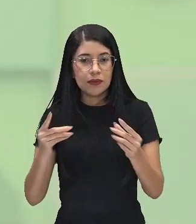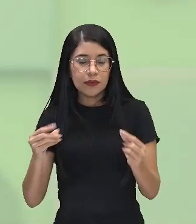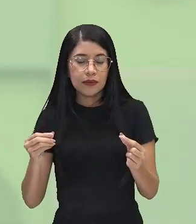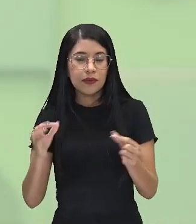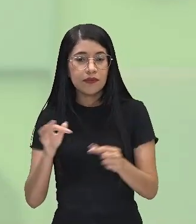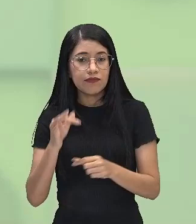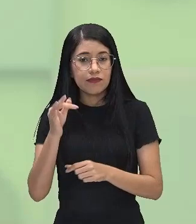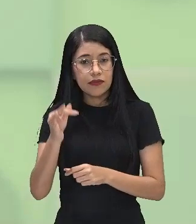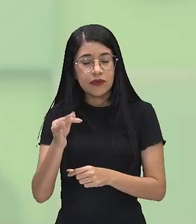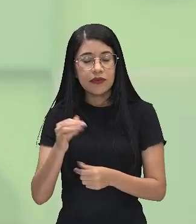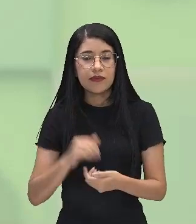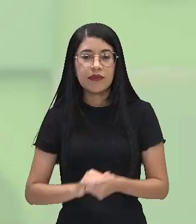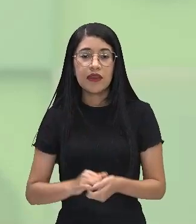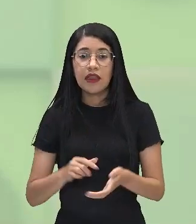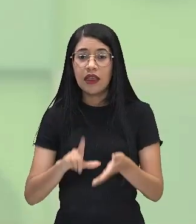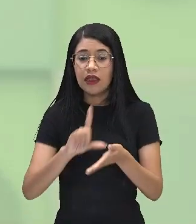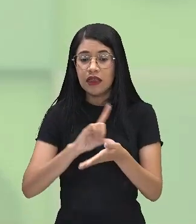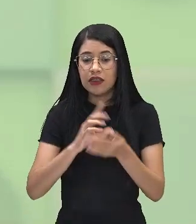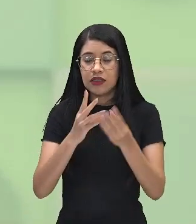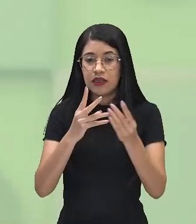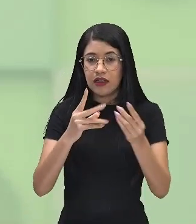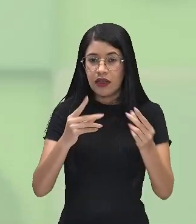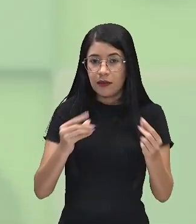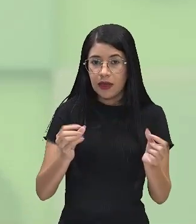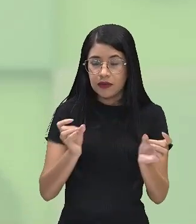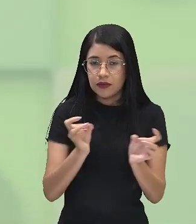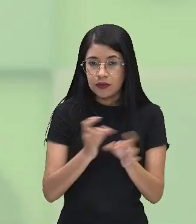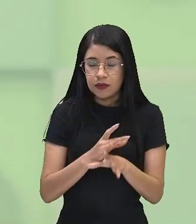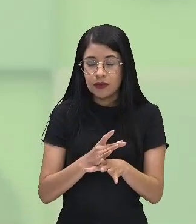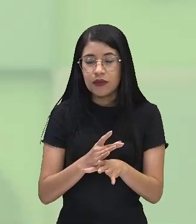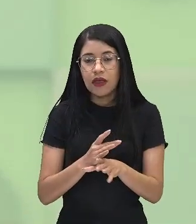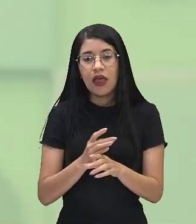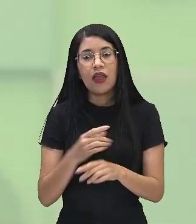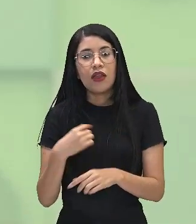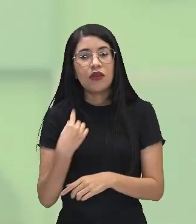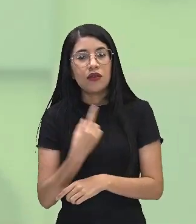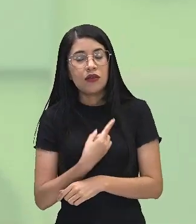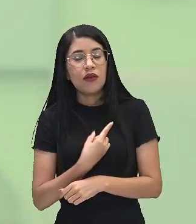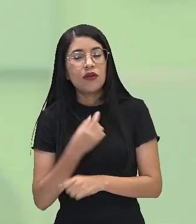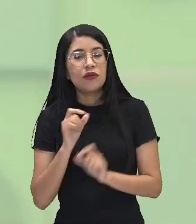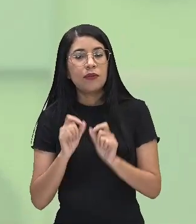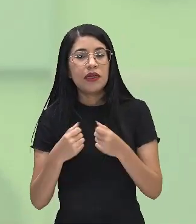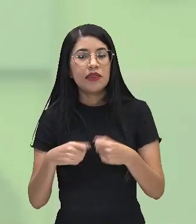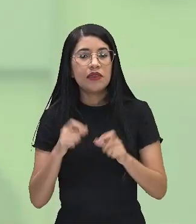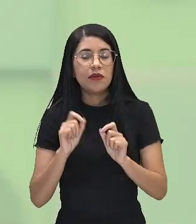e antes que acabe totalmente, a gente já passe